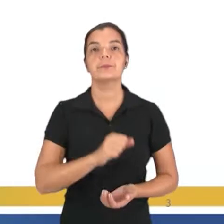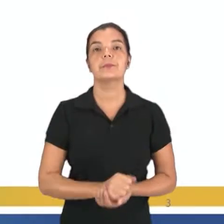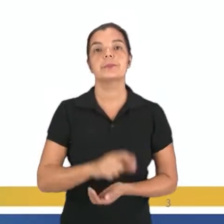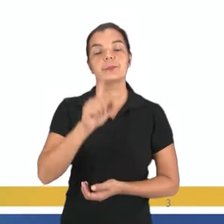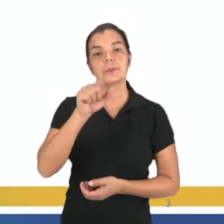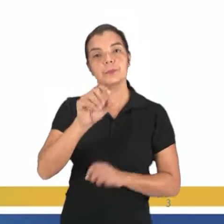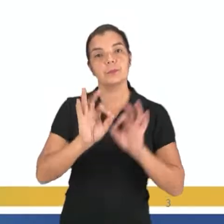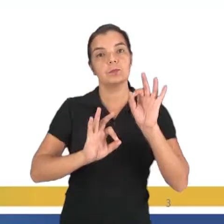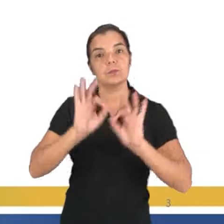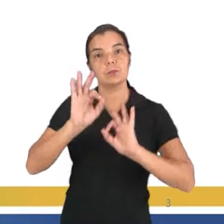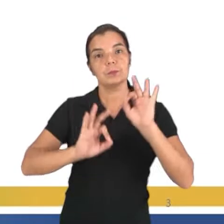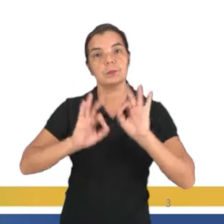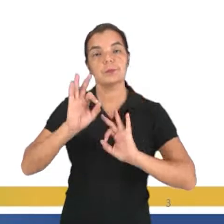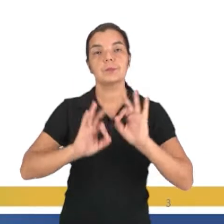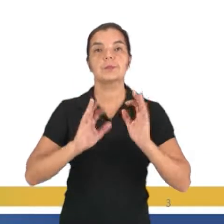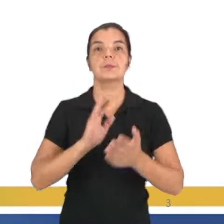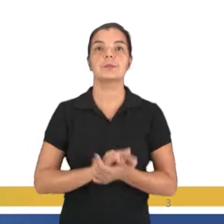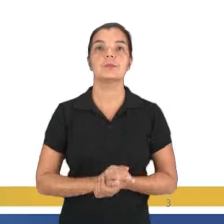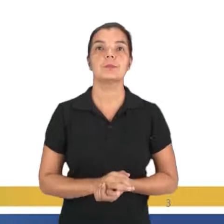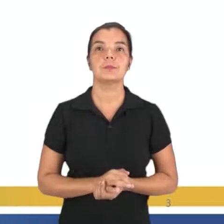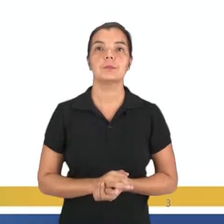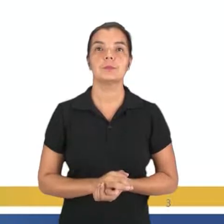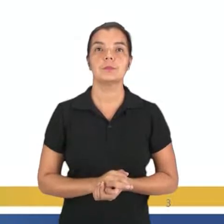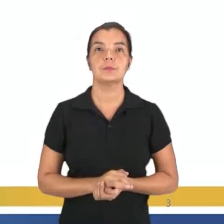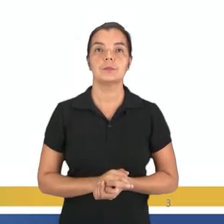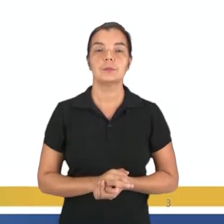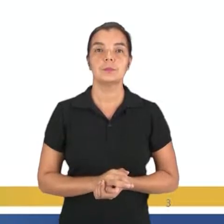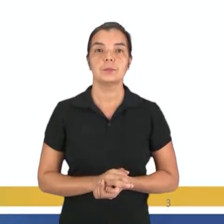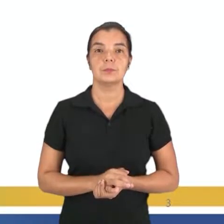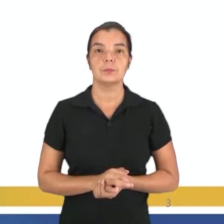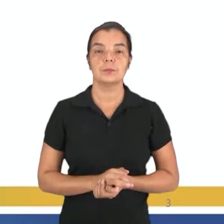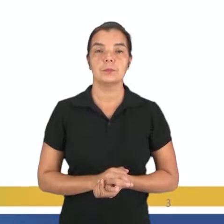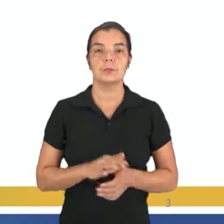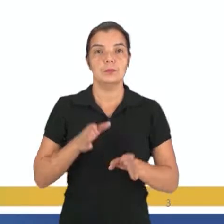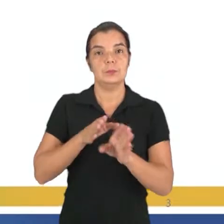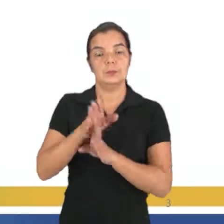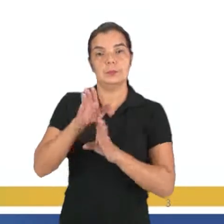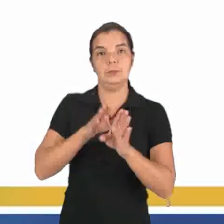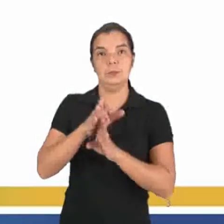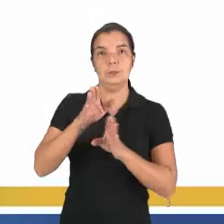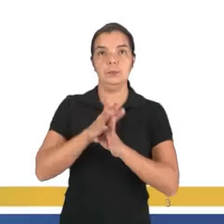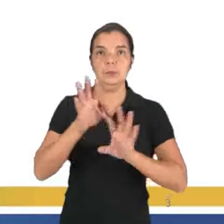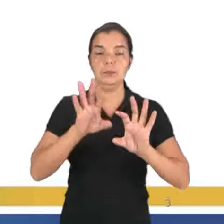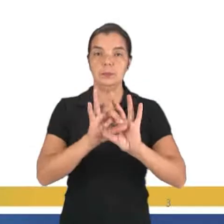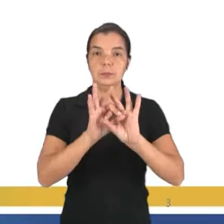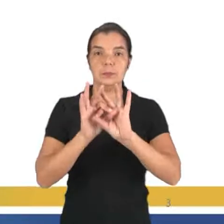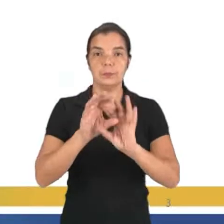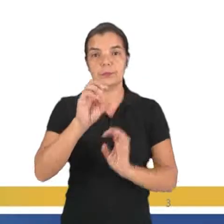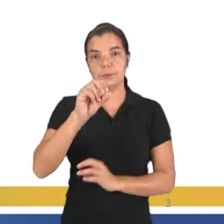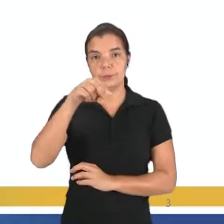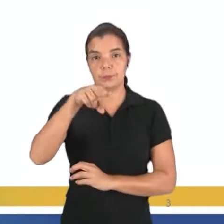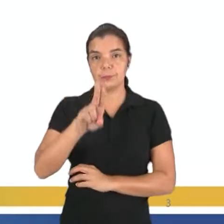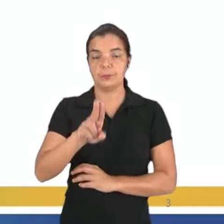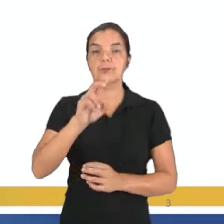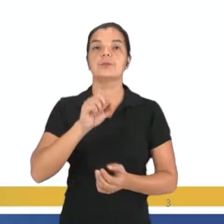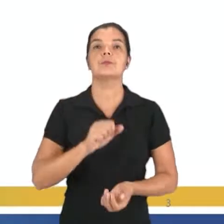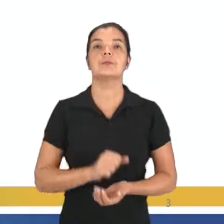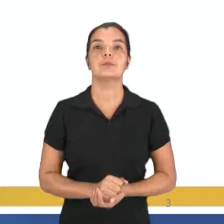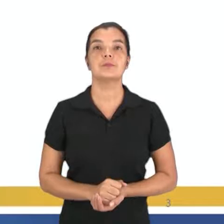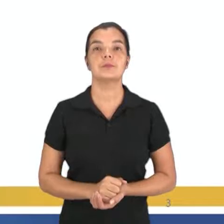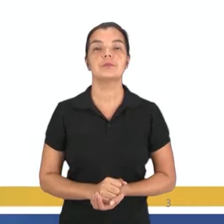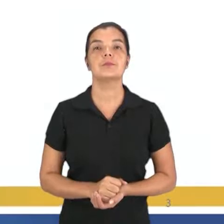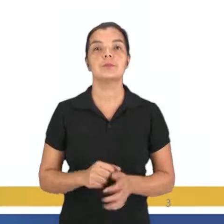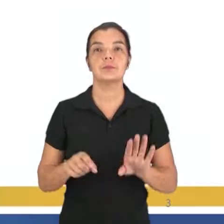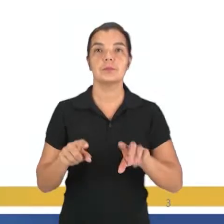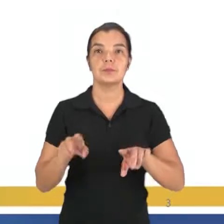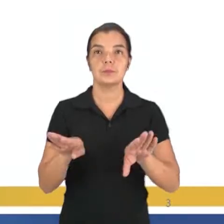é produzido com base nas orientações da Organização das Nações Unidas, o